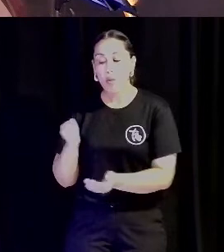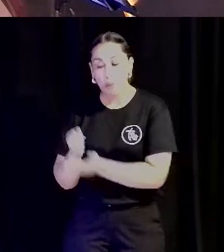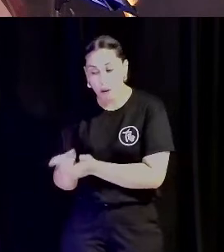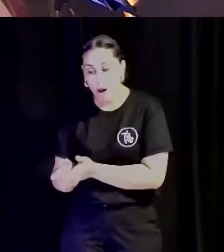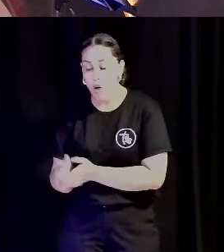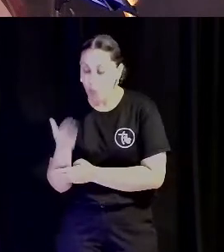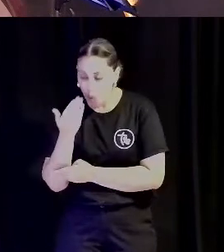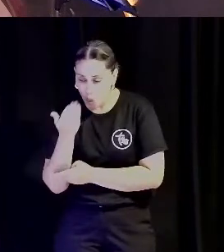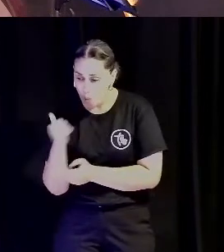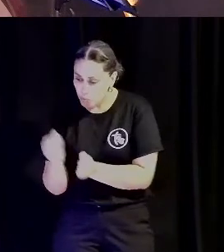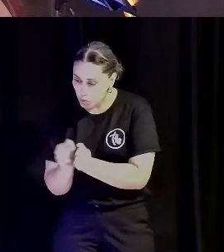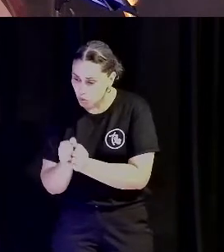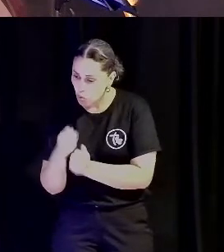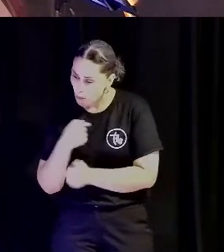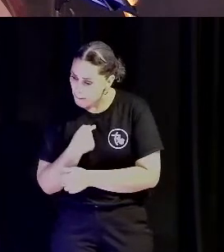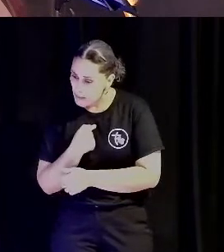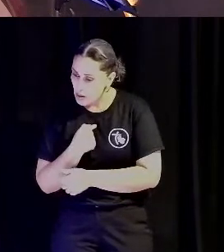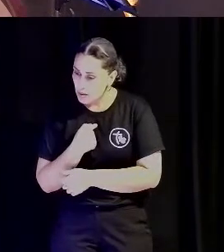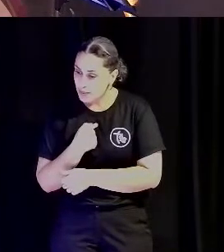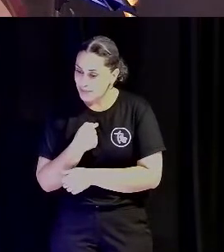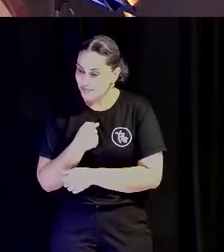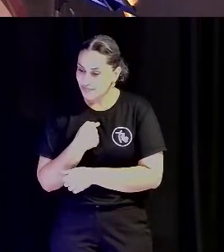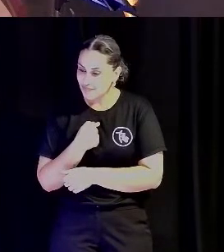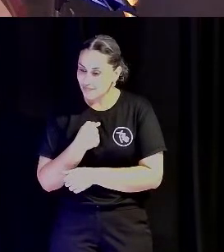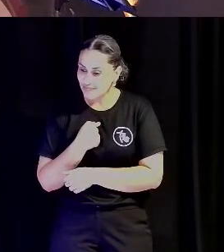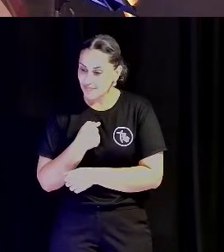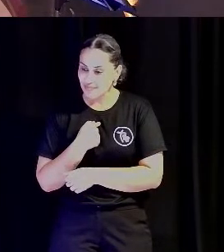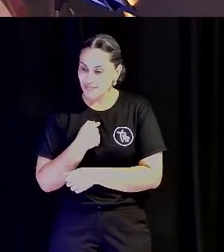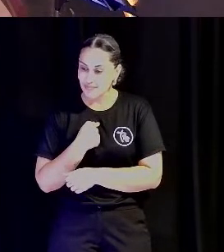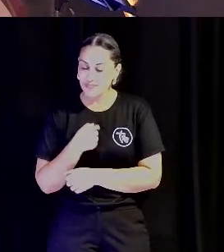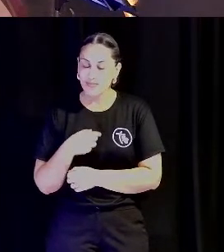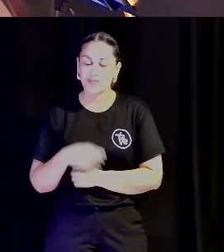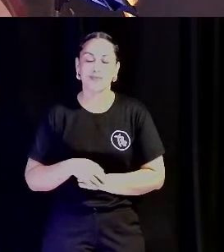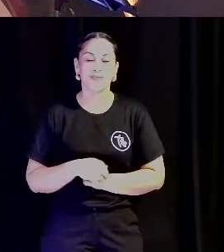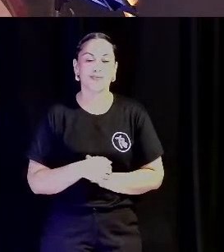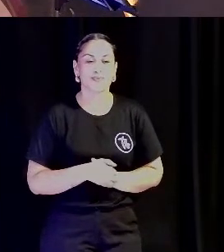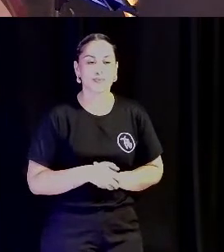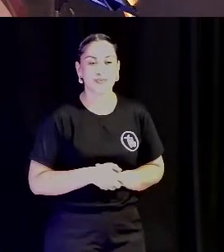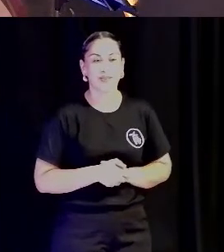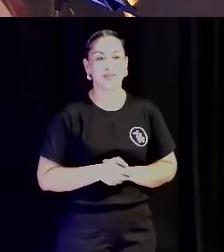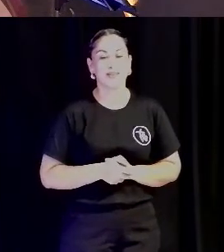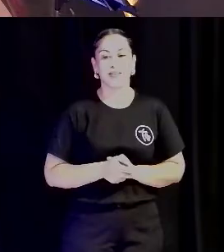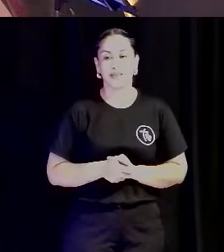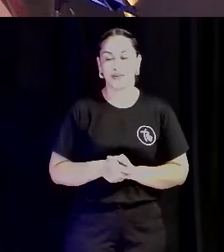Pode comer. Você não está satisfeito ainda. Mas nós já estamos.